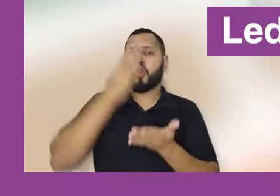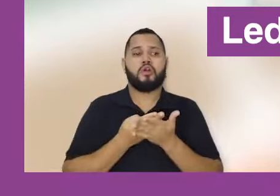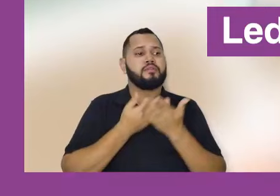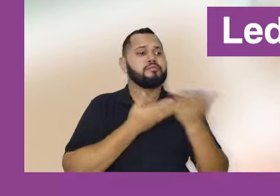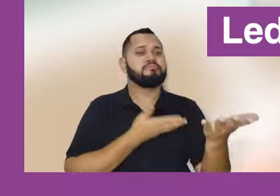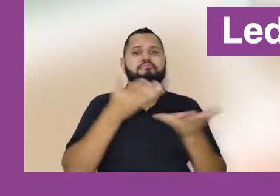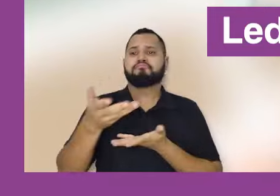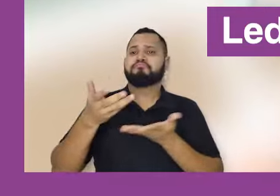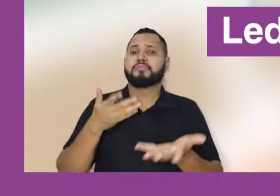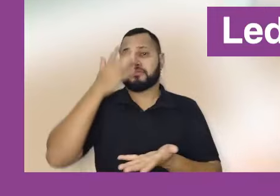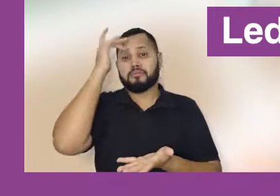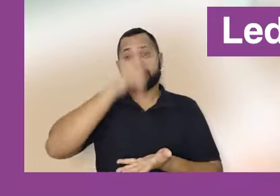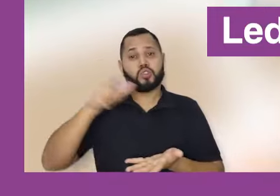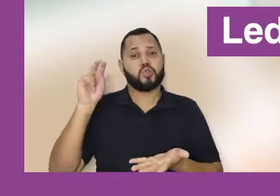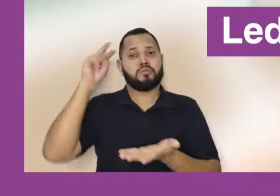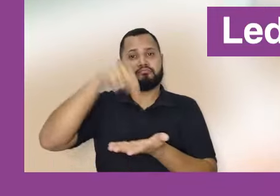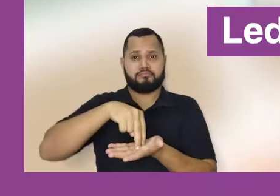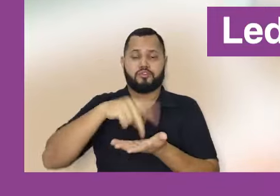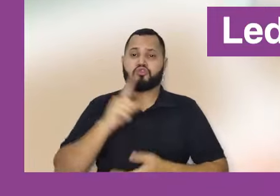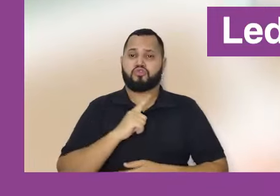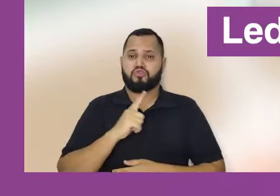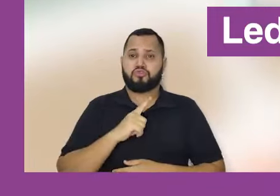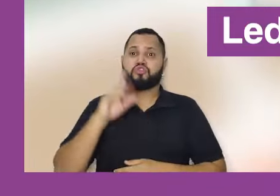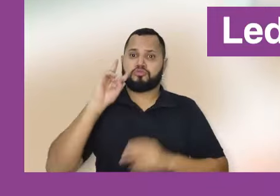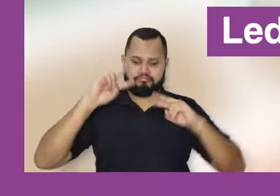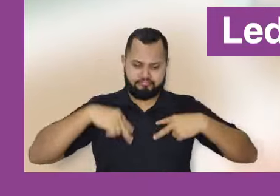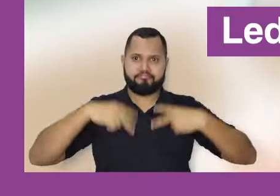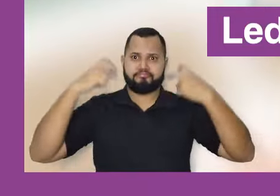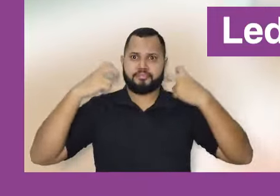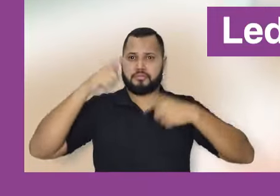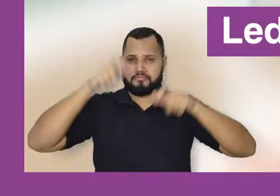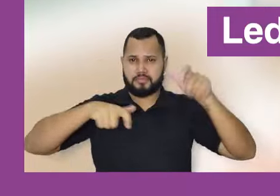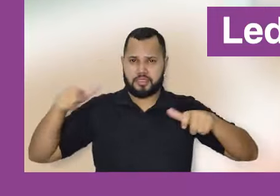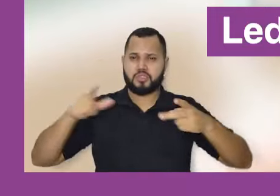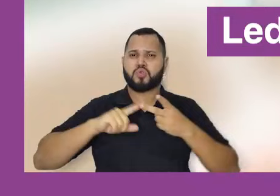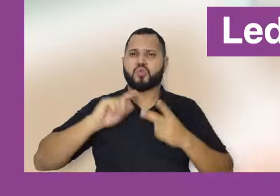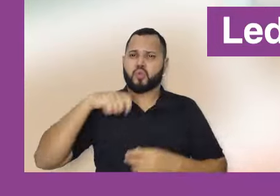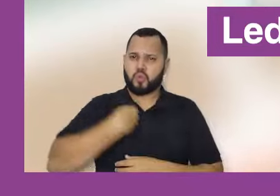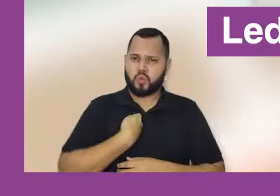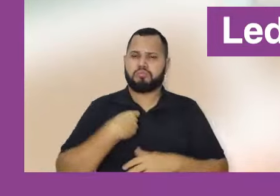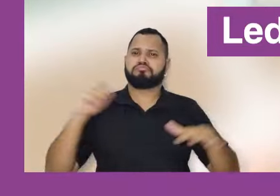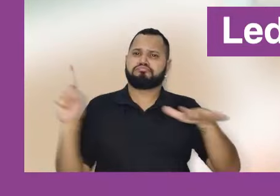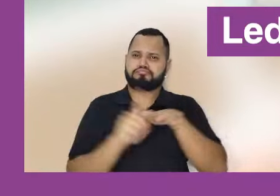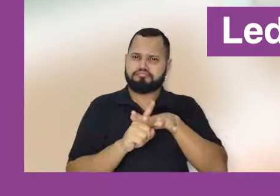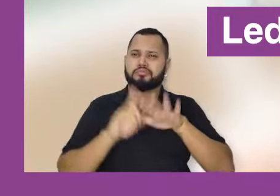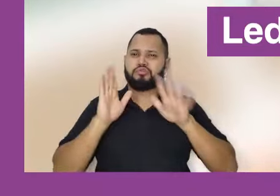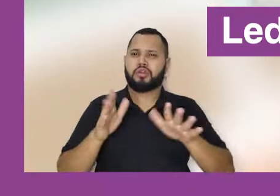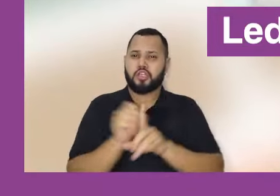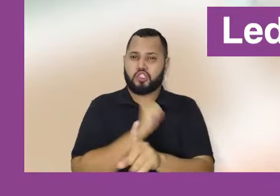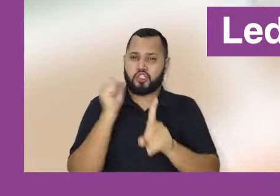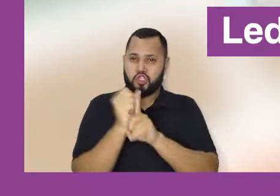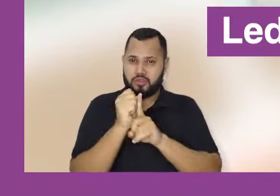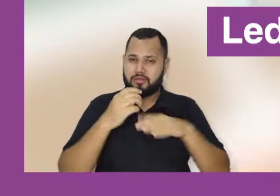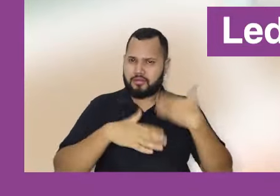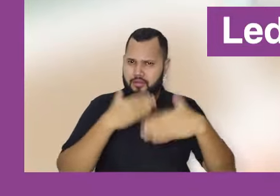as pessoas possam se posicionar uma vez que ela se reconhece como pessoa como ser pertencente para uma sociedade